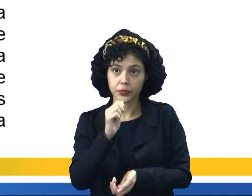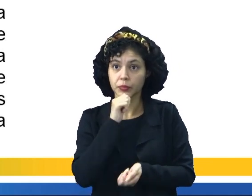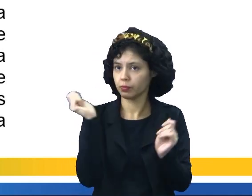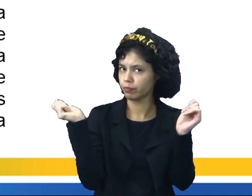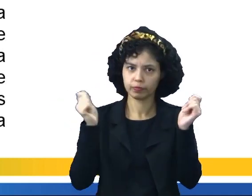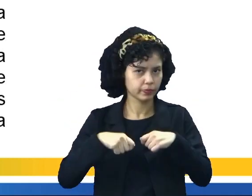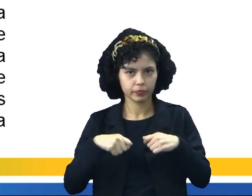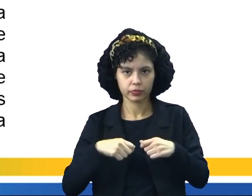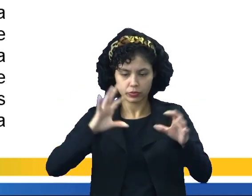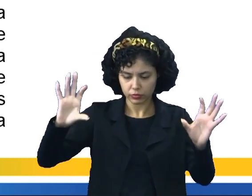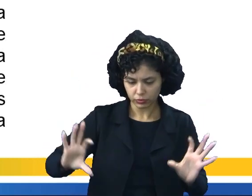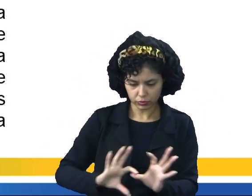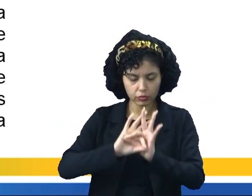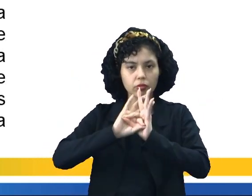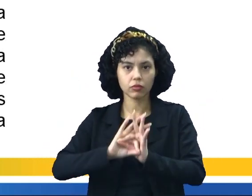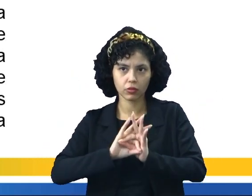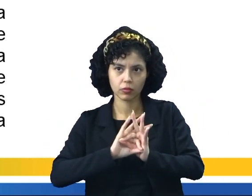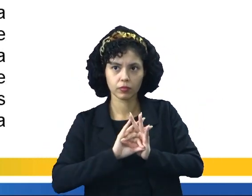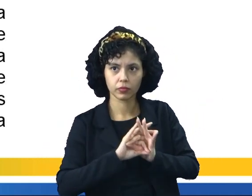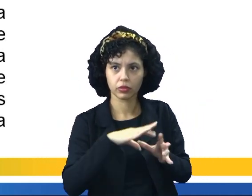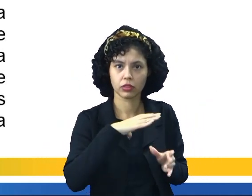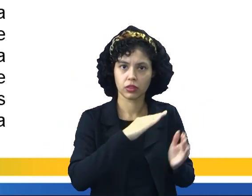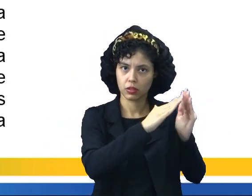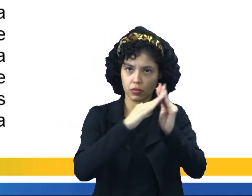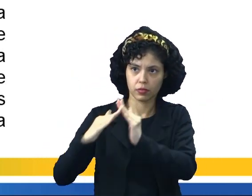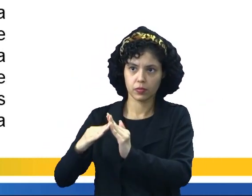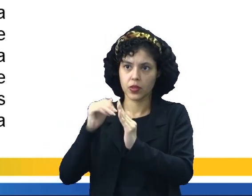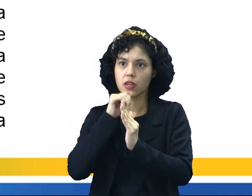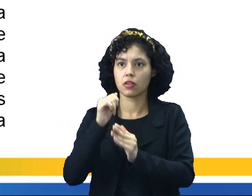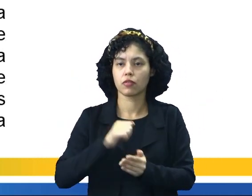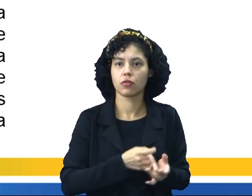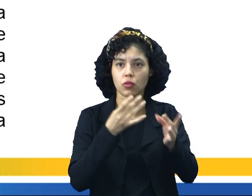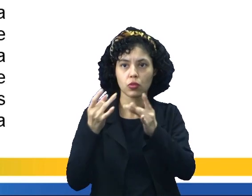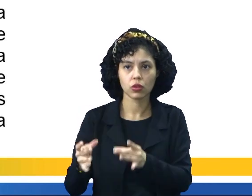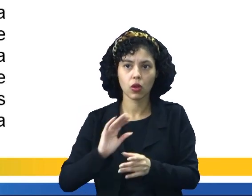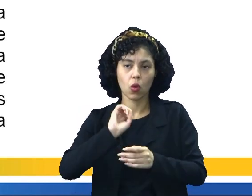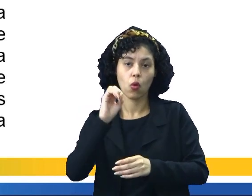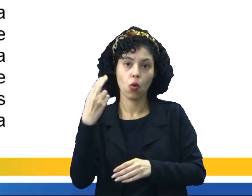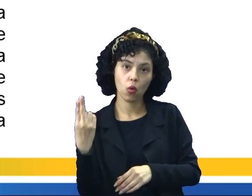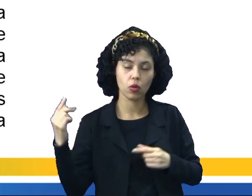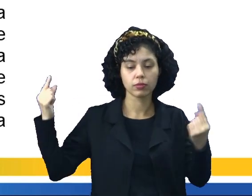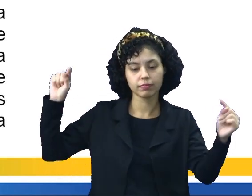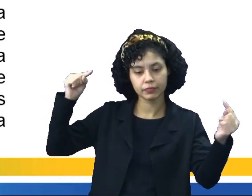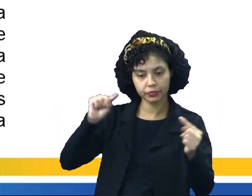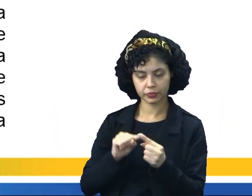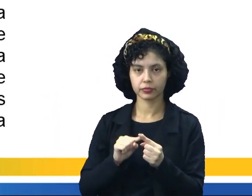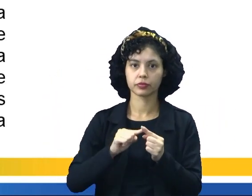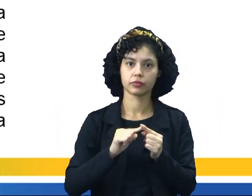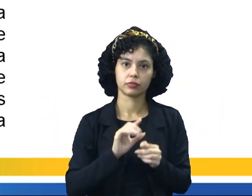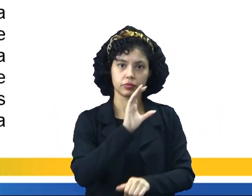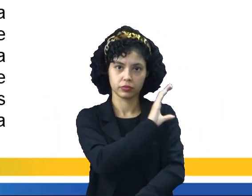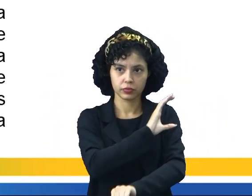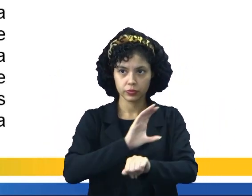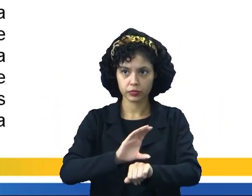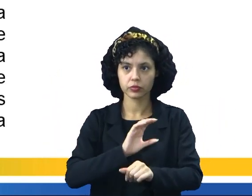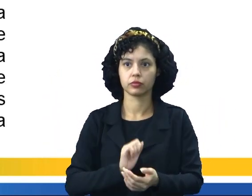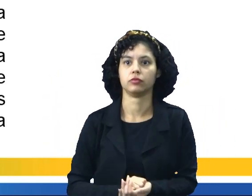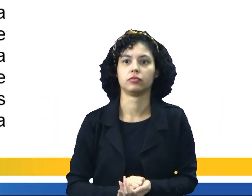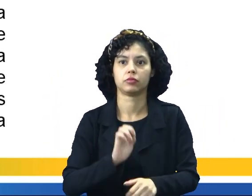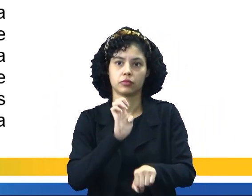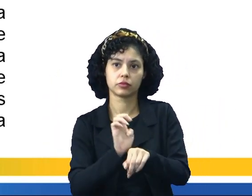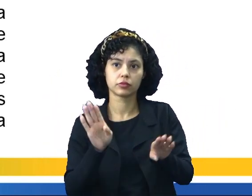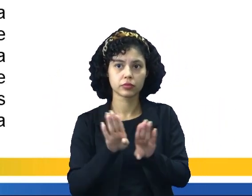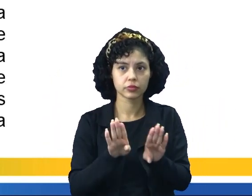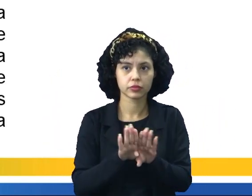não possuía nenhum vínculo com as cidades vizinhas, que não fosse ali o comércio ou a proximidade cultural. As cidades-estado dos maias